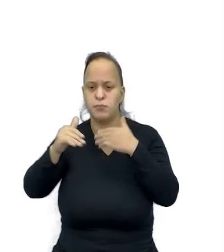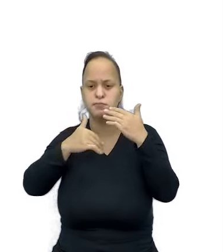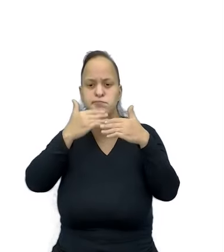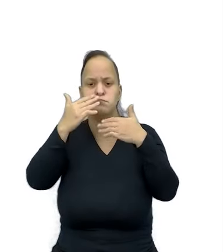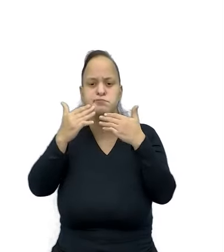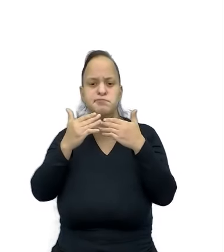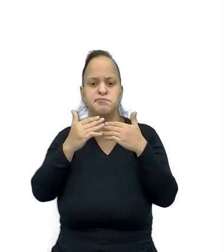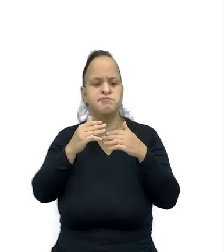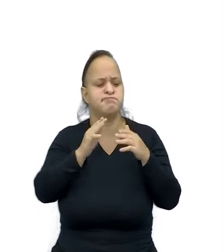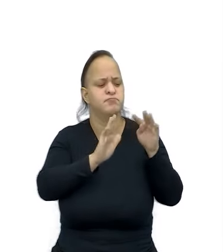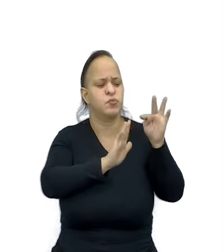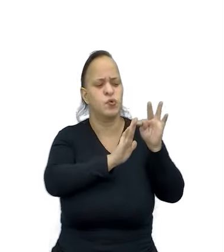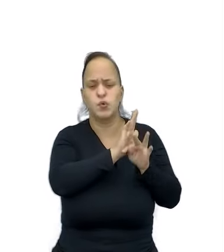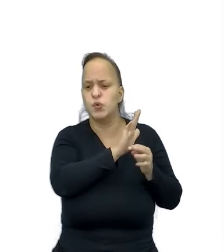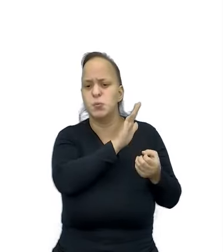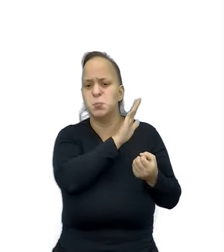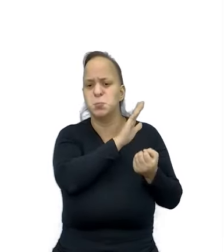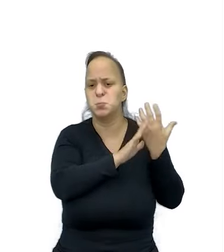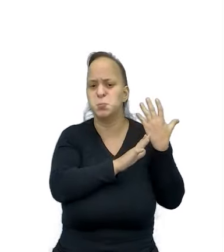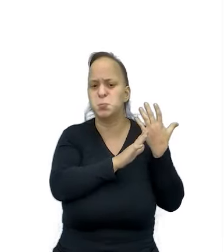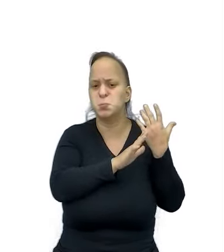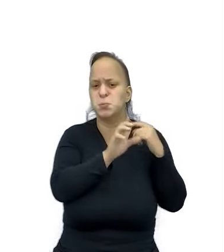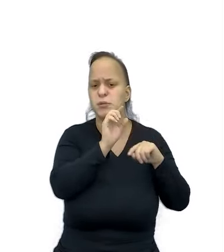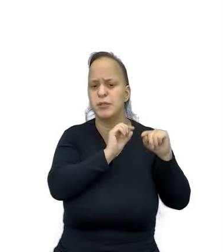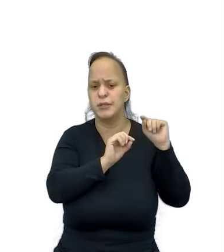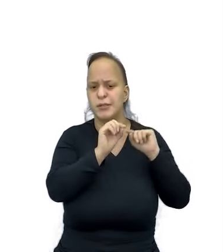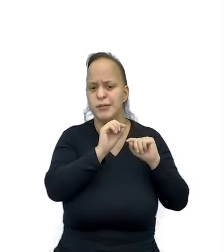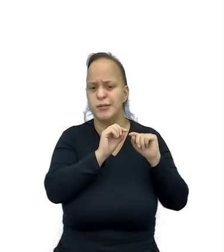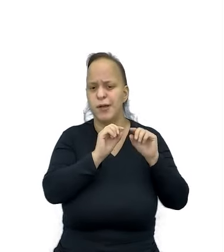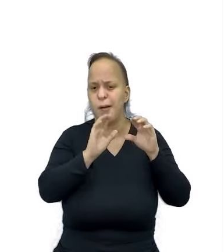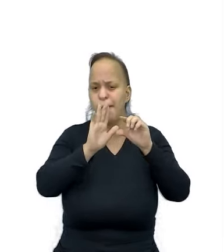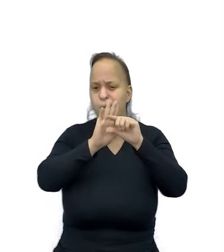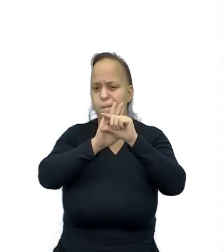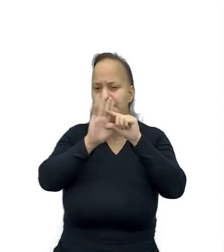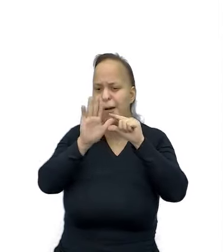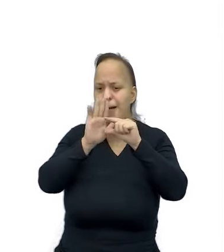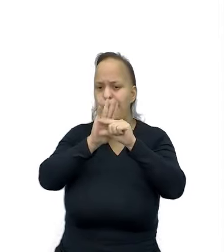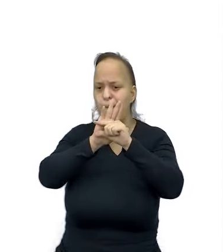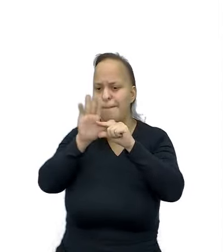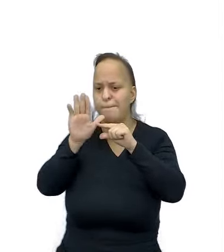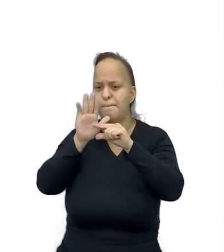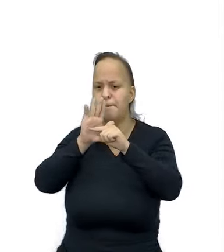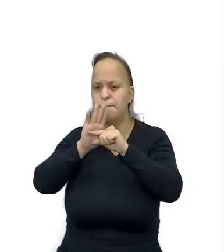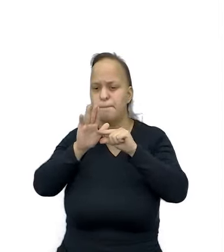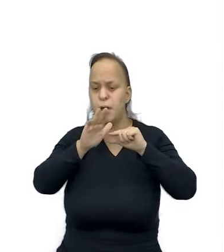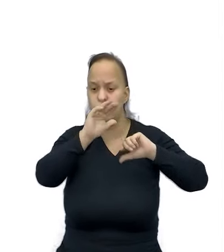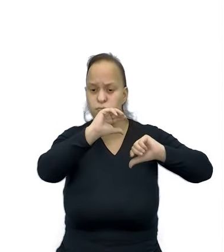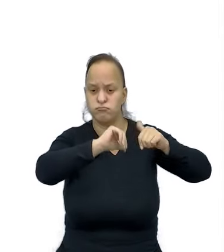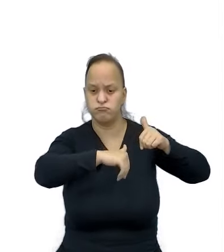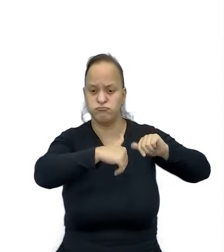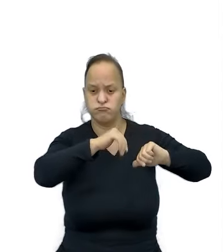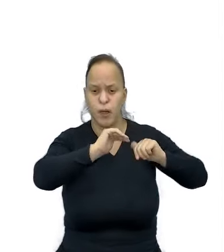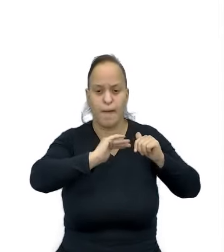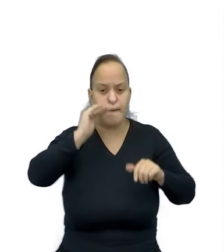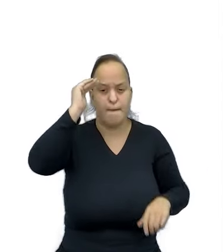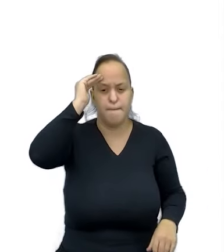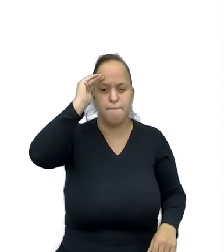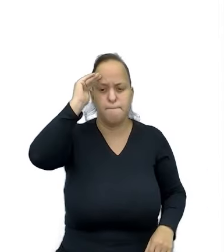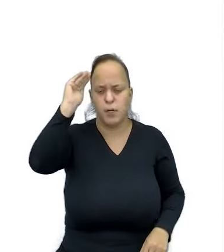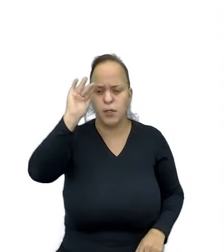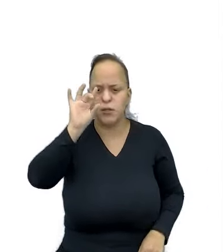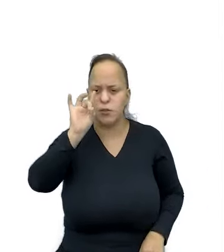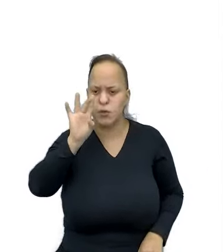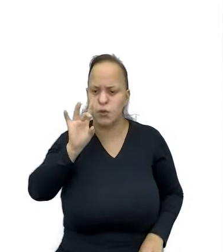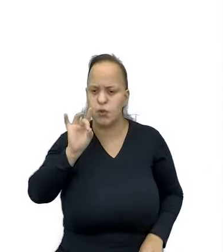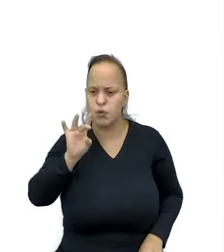autora do texto? O texto está dividido em 3 parágrafos, analisar aí o que tem de principal, a parte principal de cada